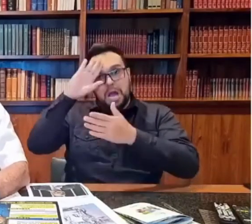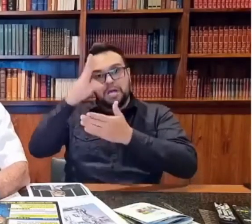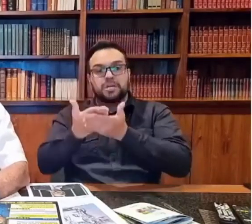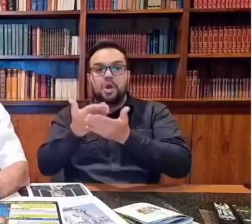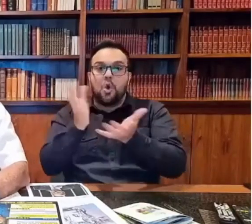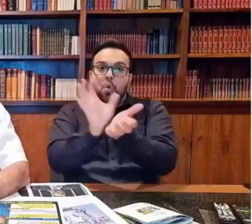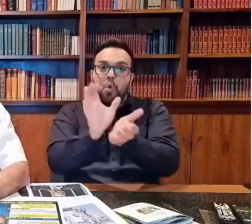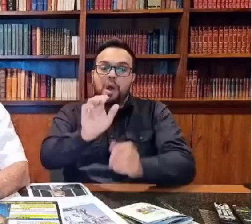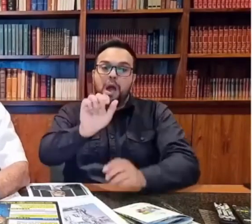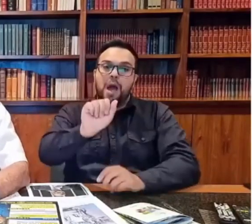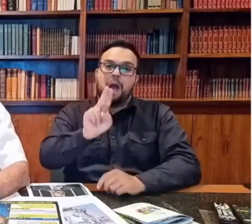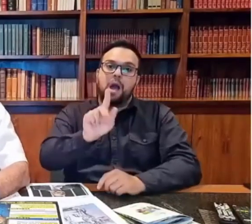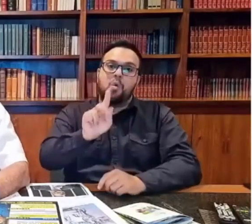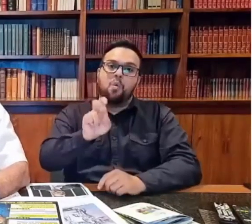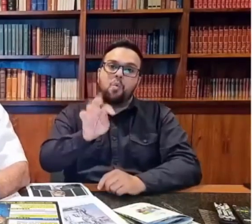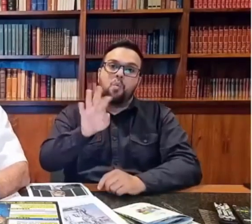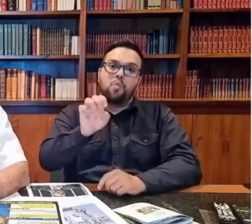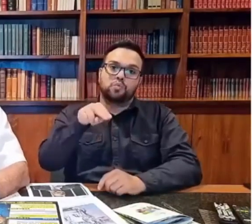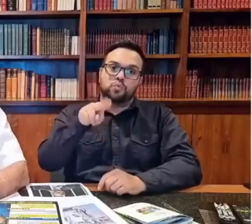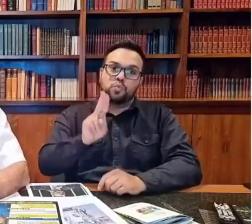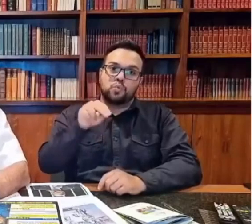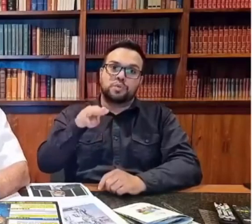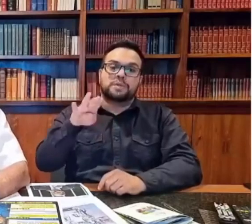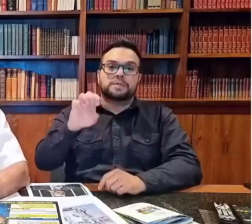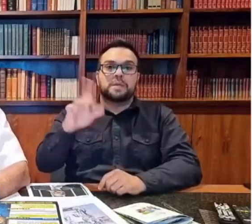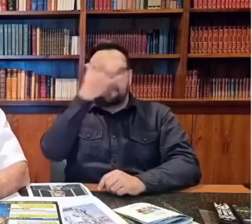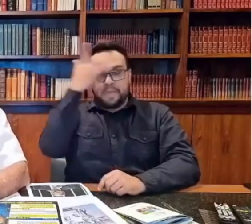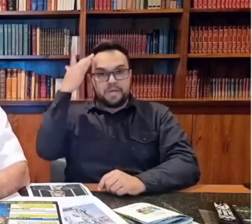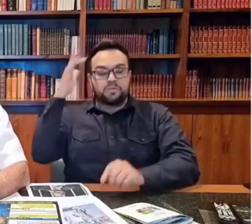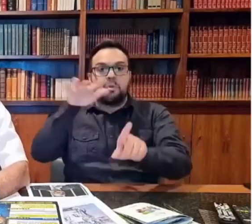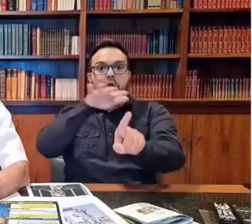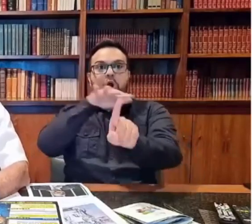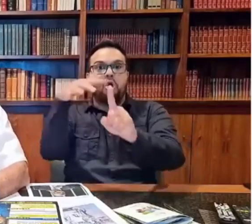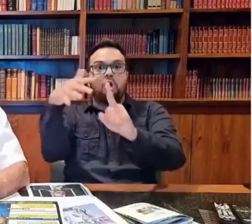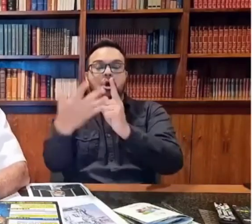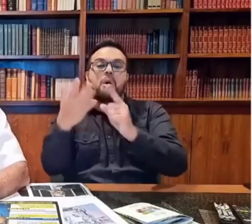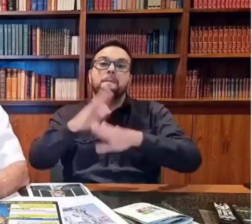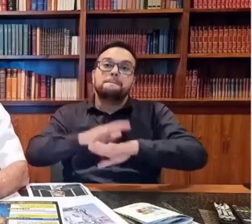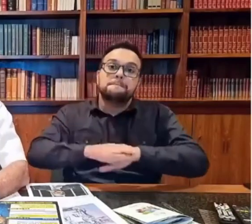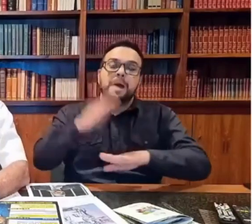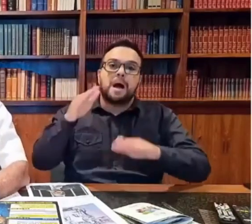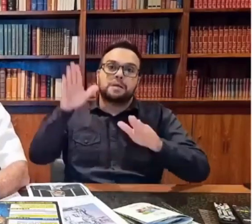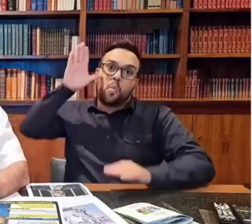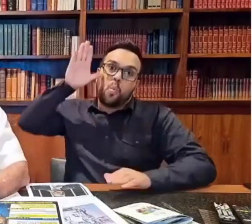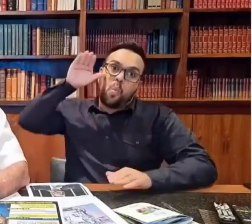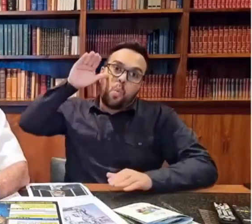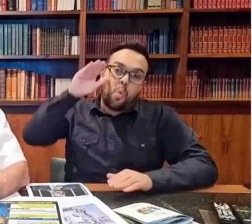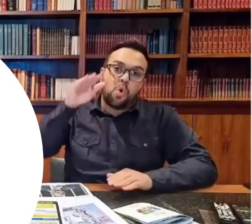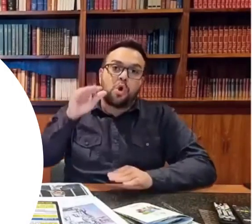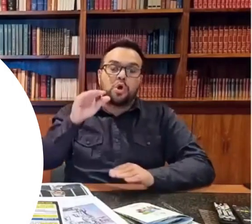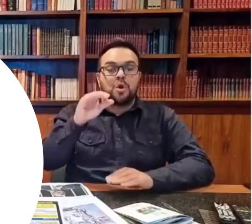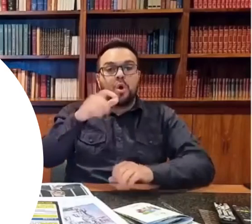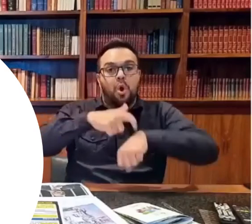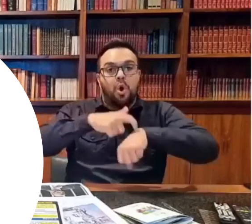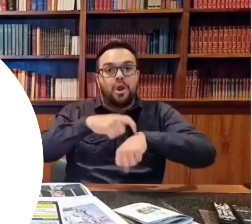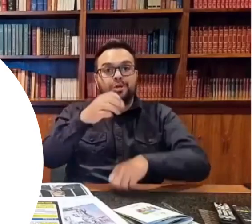na verdade de um instrumento que vai ficar lá ou opinião pública vai fazer criar um monopólio de comunicação oficial